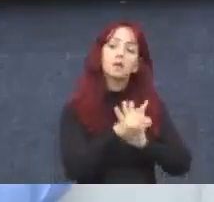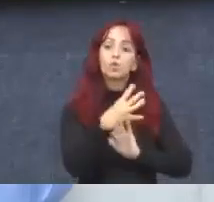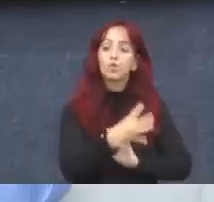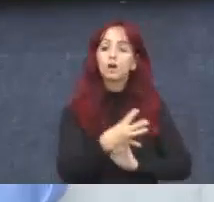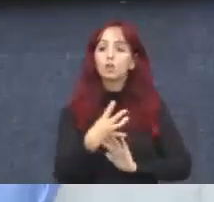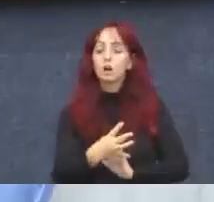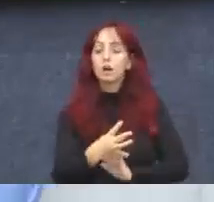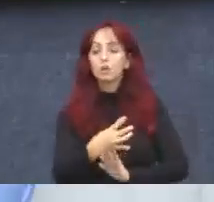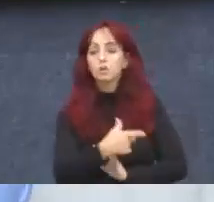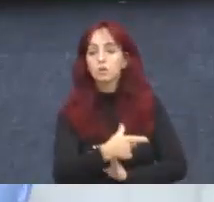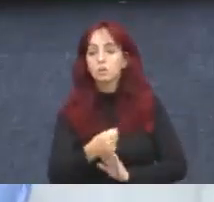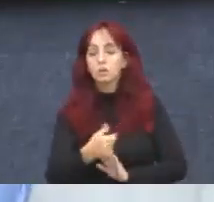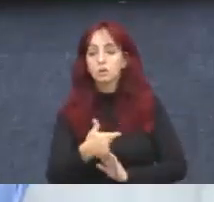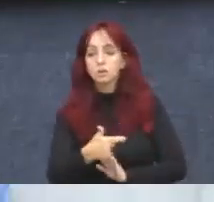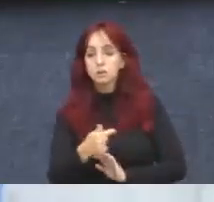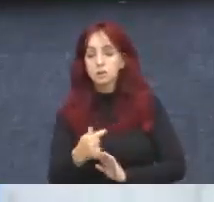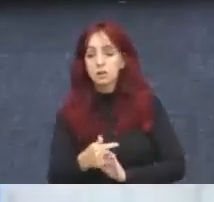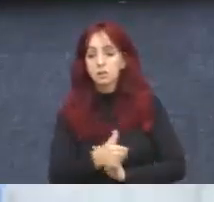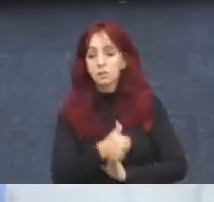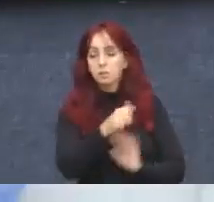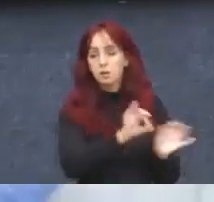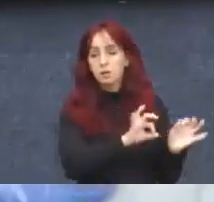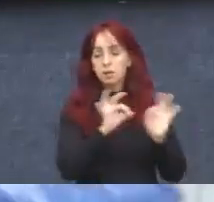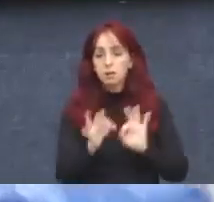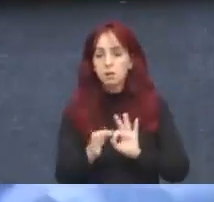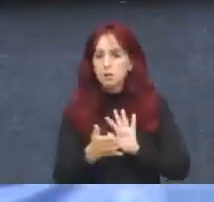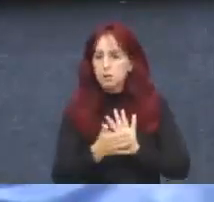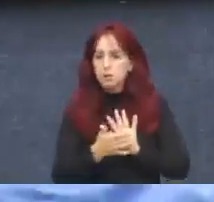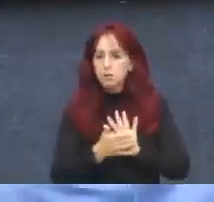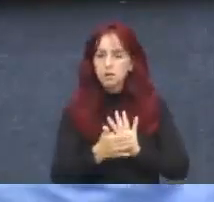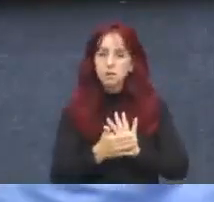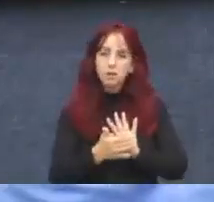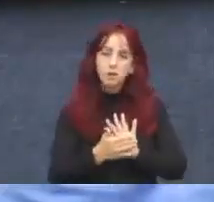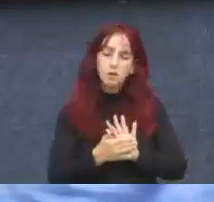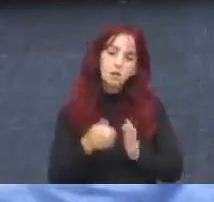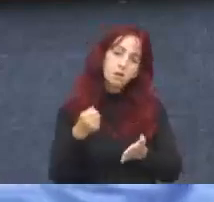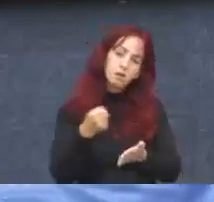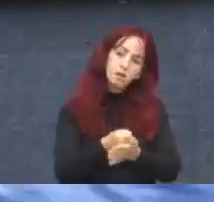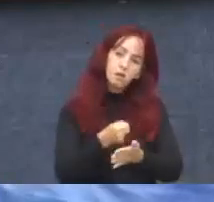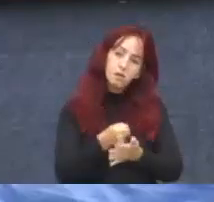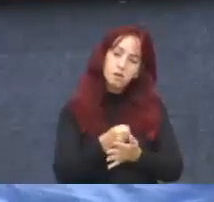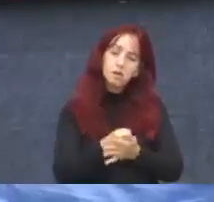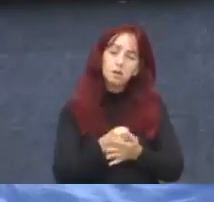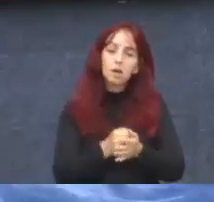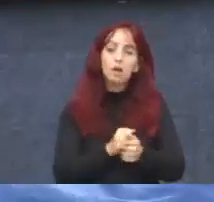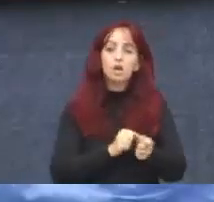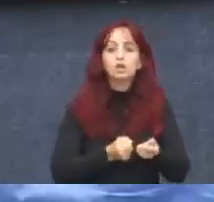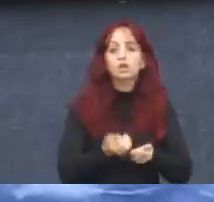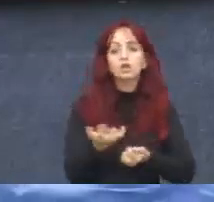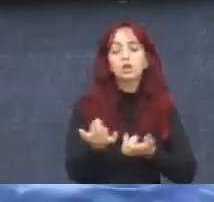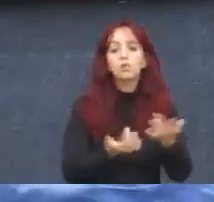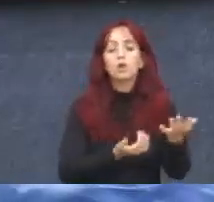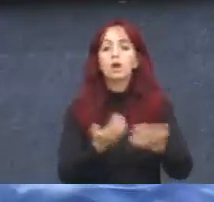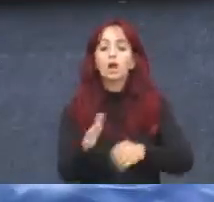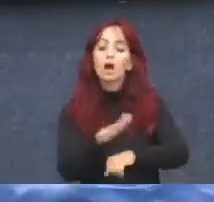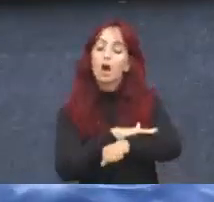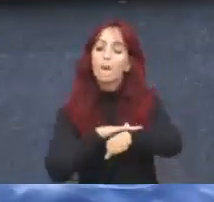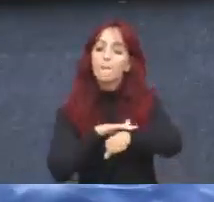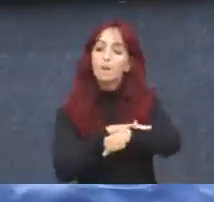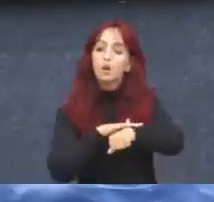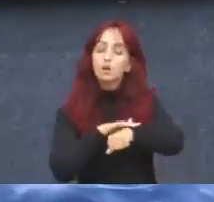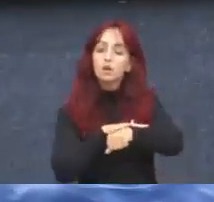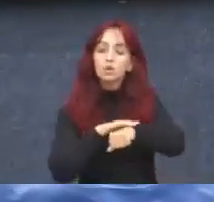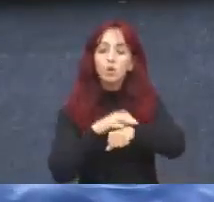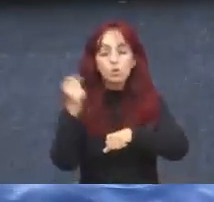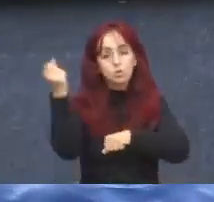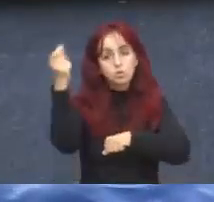444 de 2017, primeiro turno. Ementa. Determina a obrigatoriedade de distribuição de protetor e bloqueador